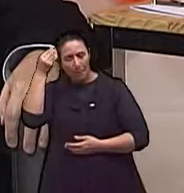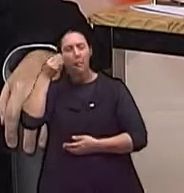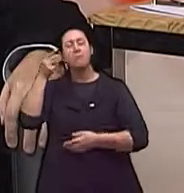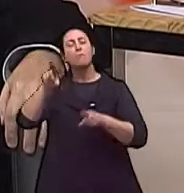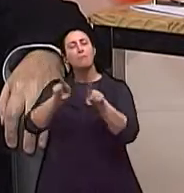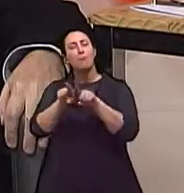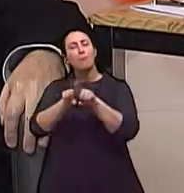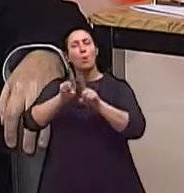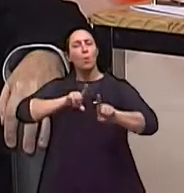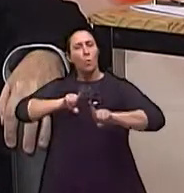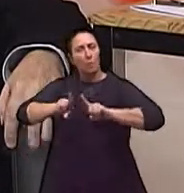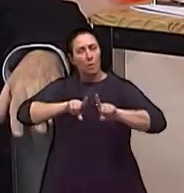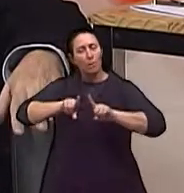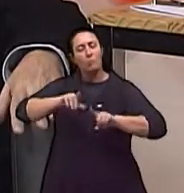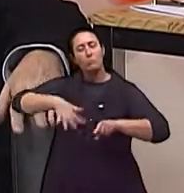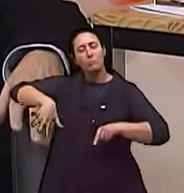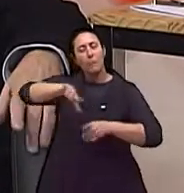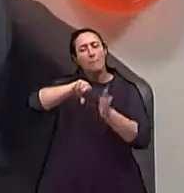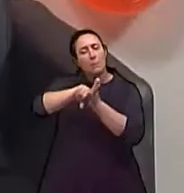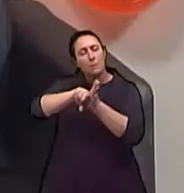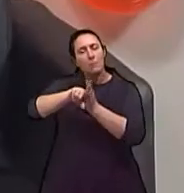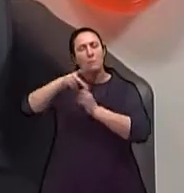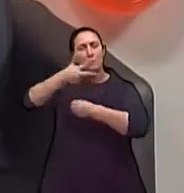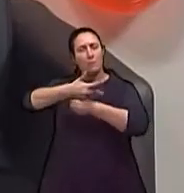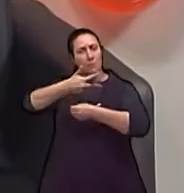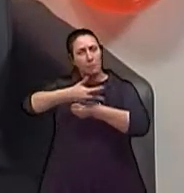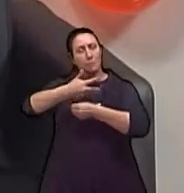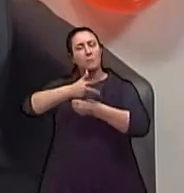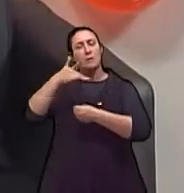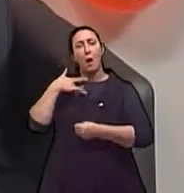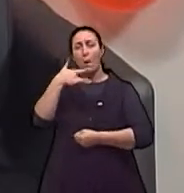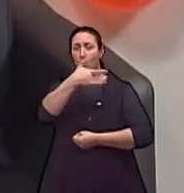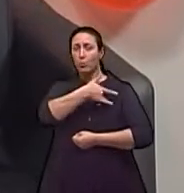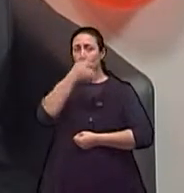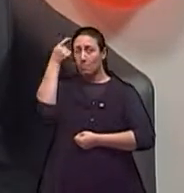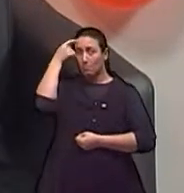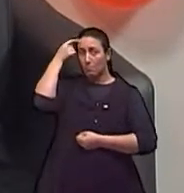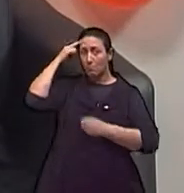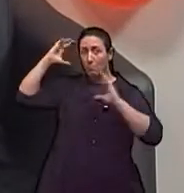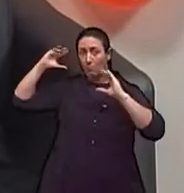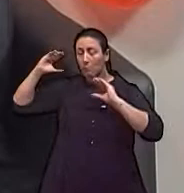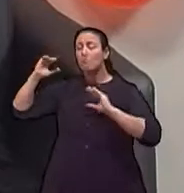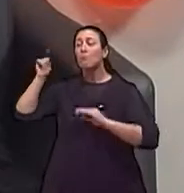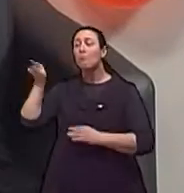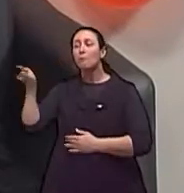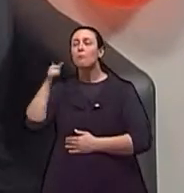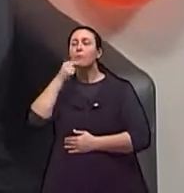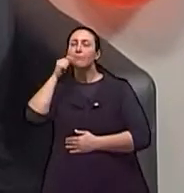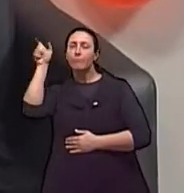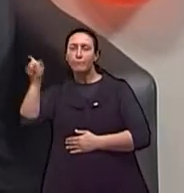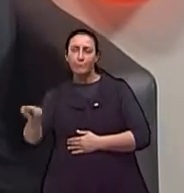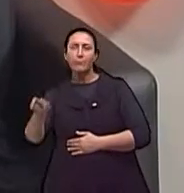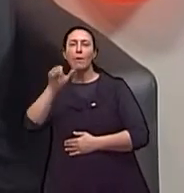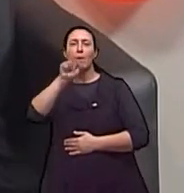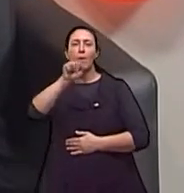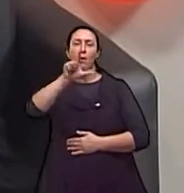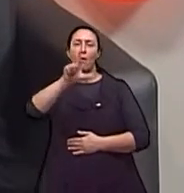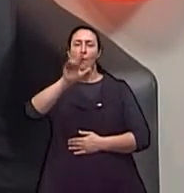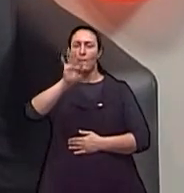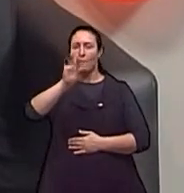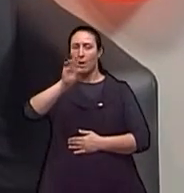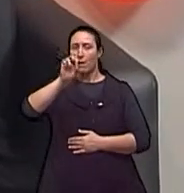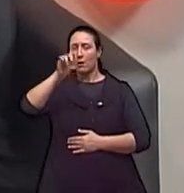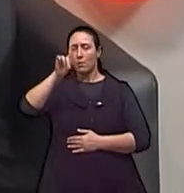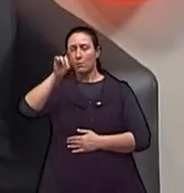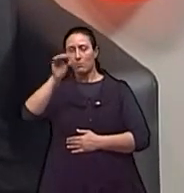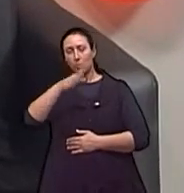e de evelhecimento e saúde mental Dr Alfredo Cataldo Neto ele também professor da PUC